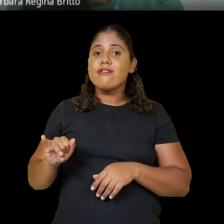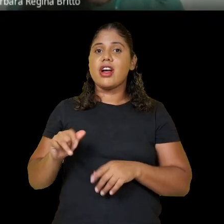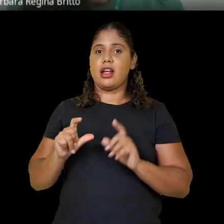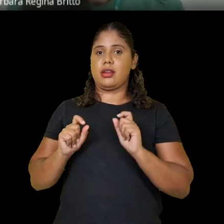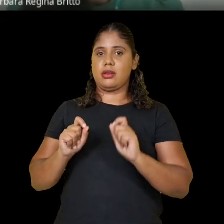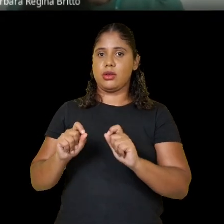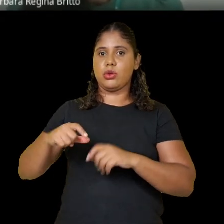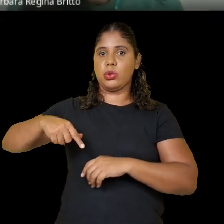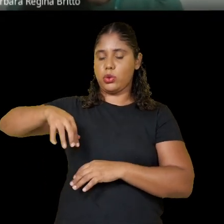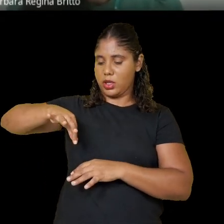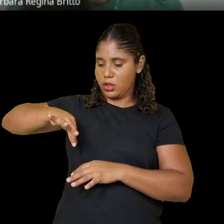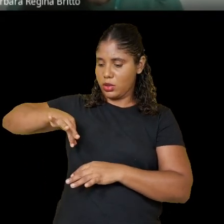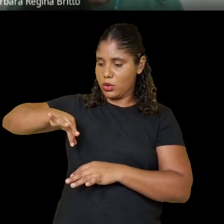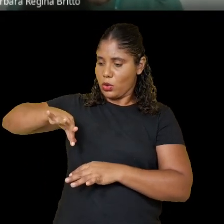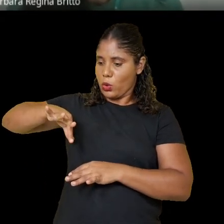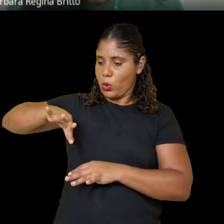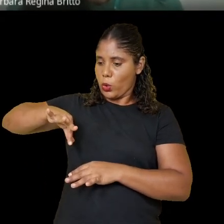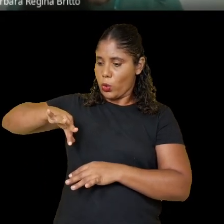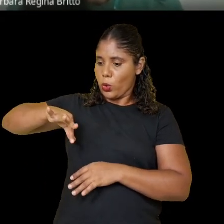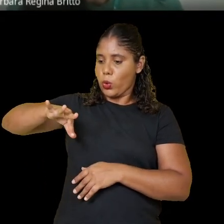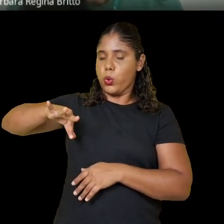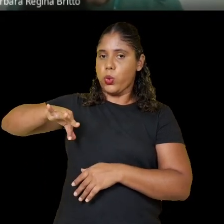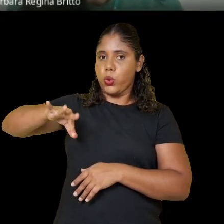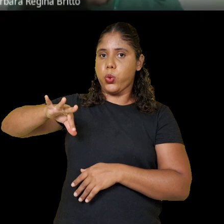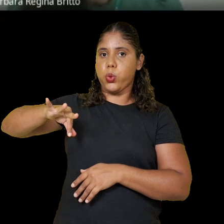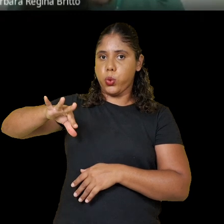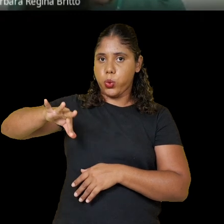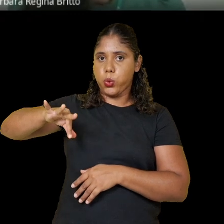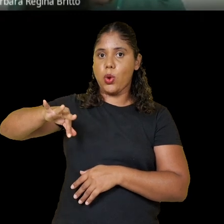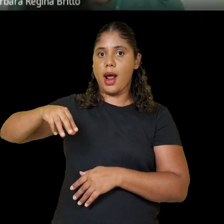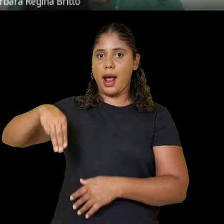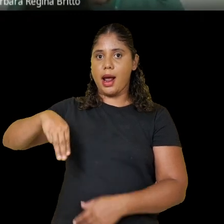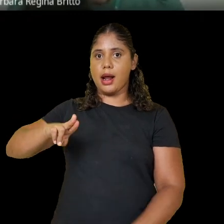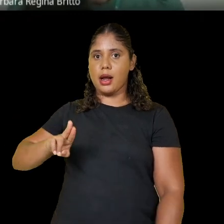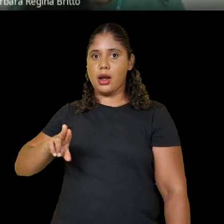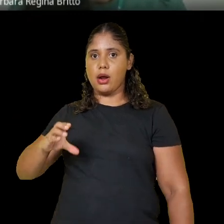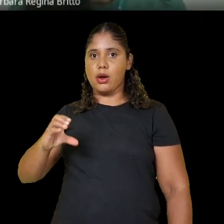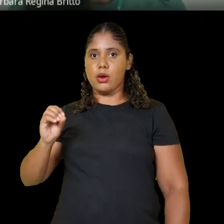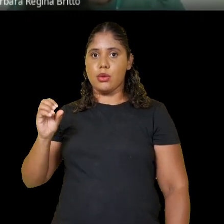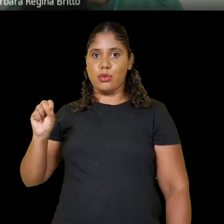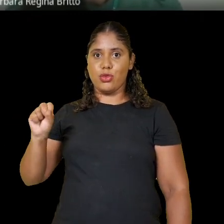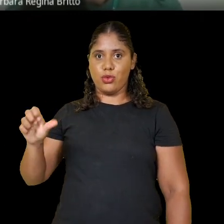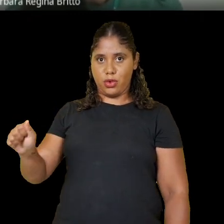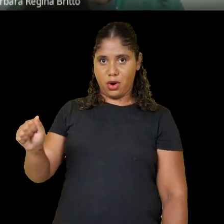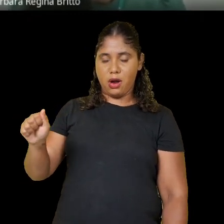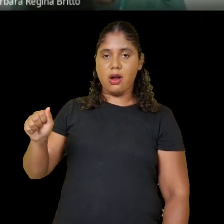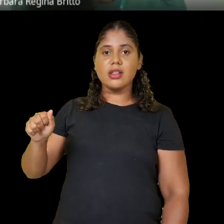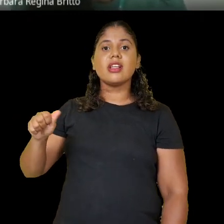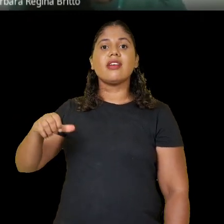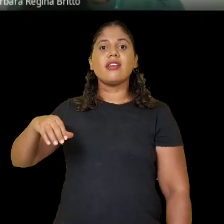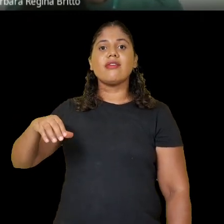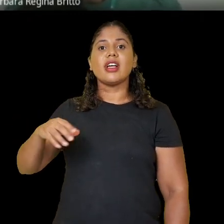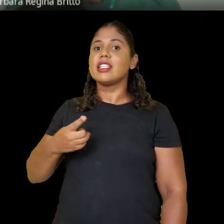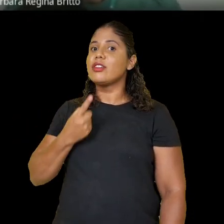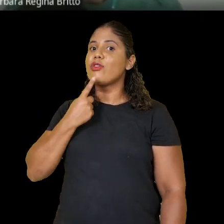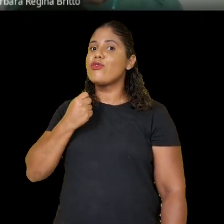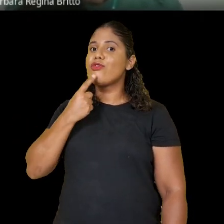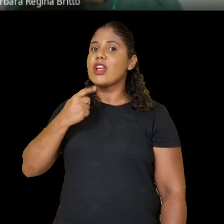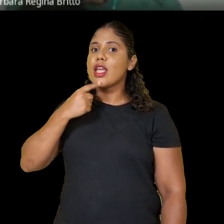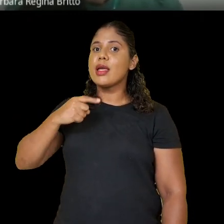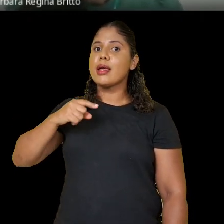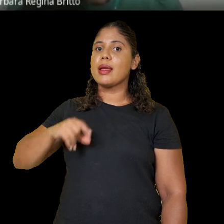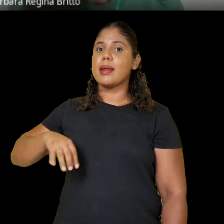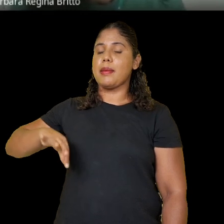vascularização provoca a hiperemia e o edema da mucosa. Então, a vagina ela vai estar mais vermelha, às vezes vai estar